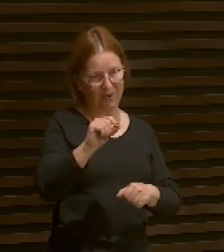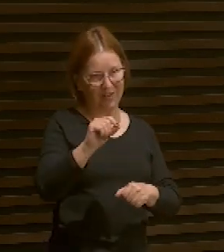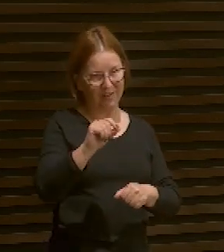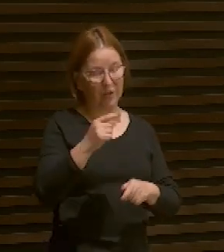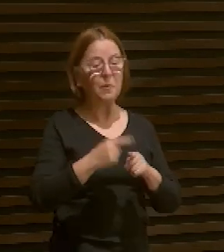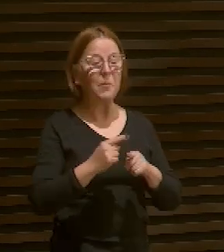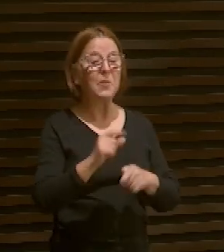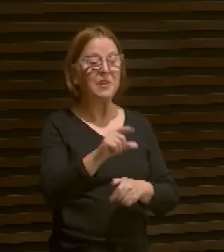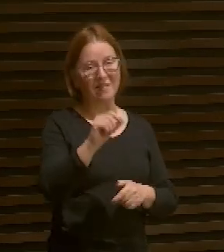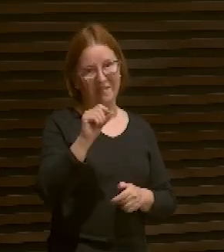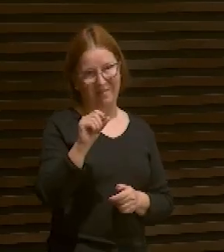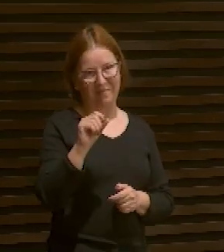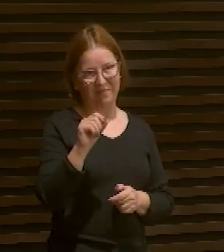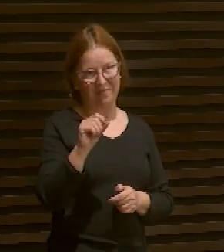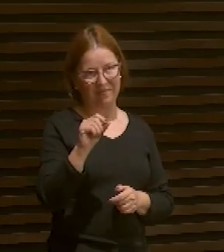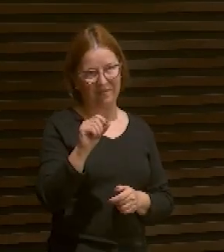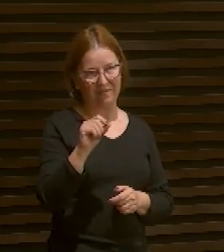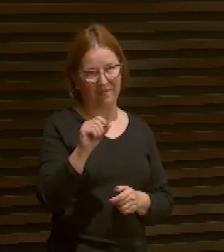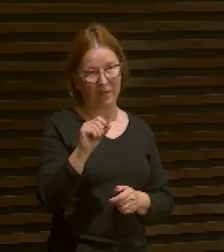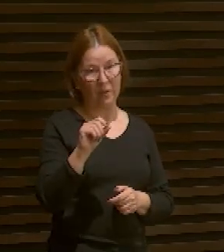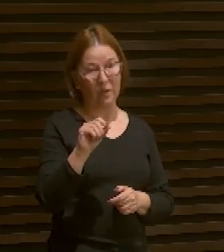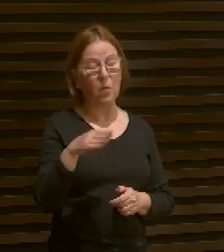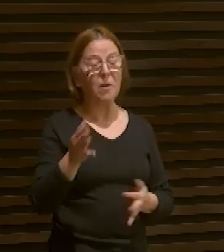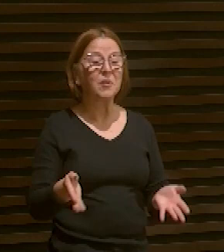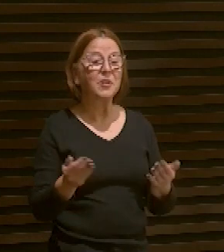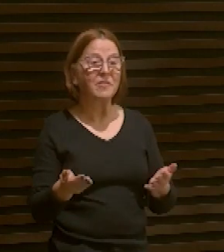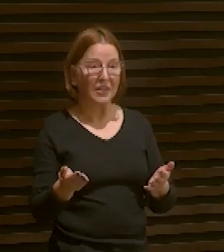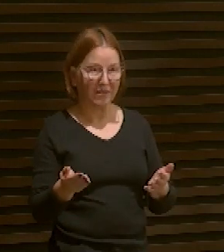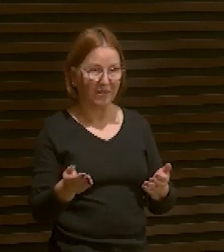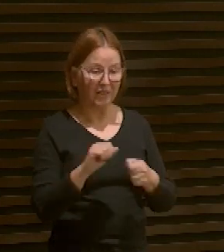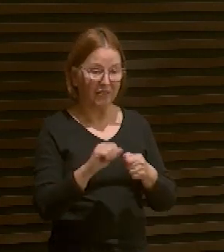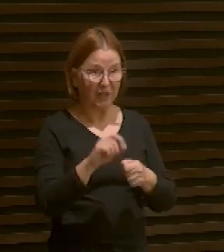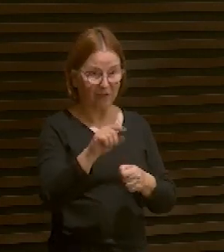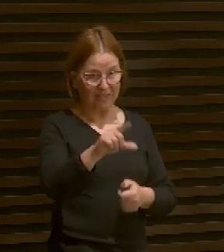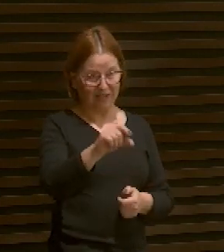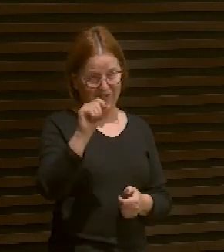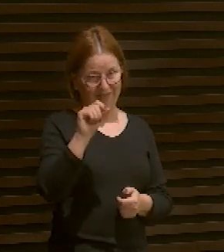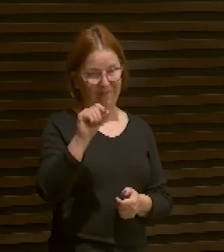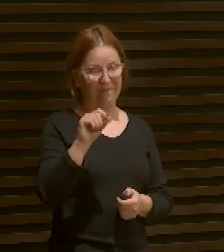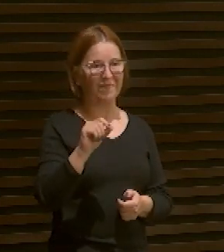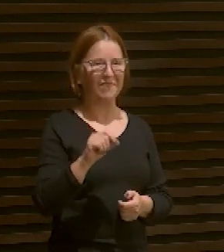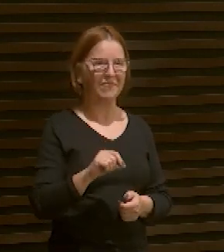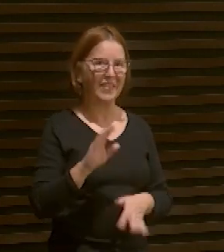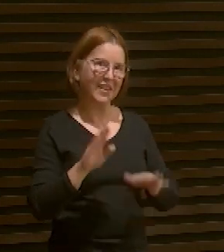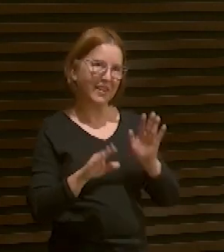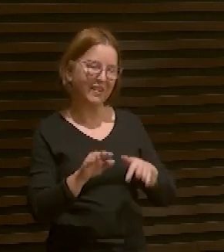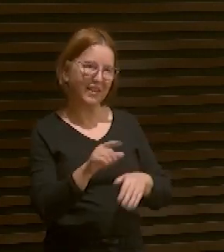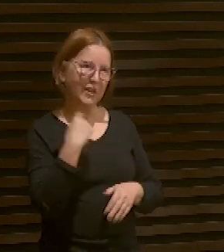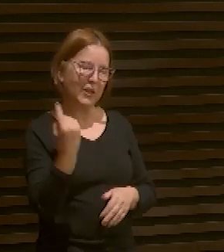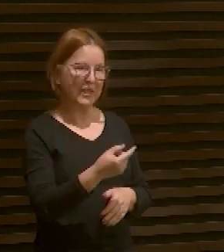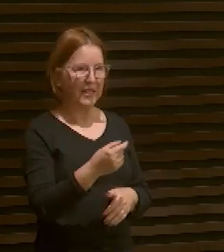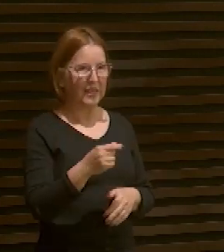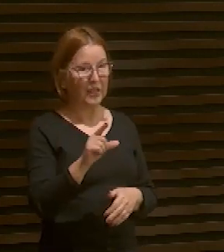aquela decisão. Qual foi a motivação que te levou a tomar aquela decisão? Muitas vezes nós decidimos